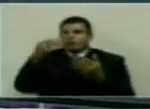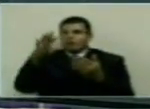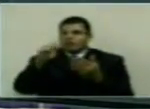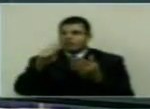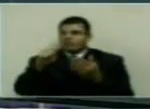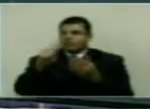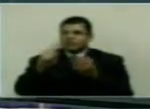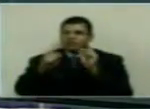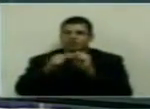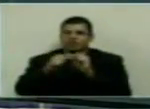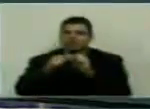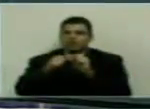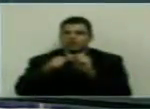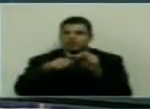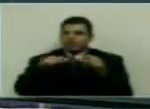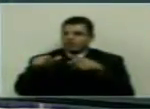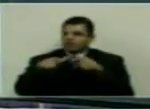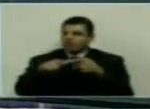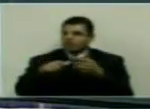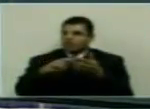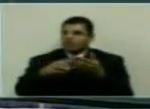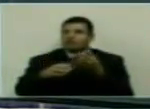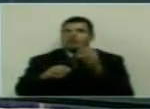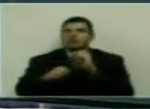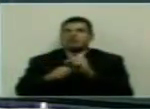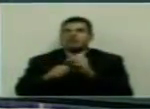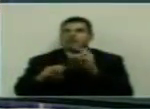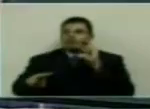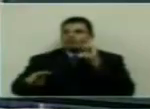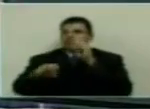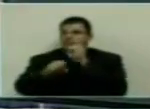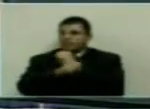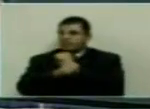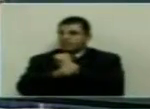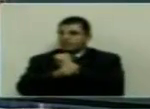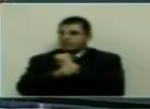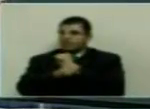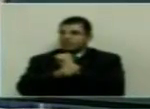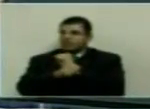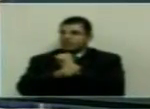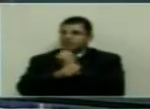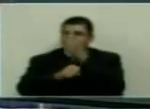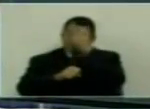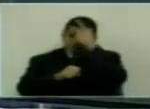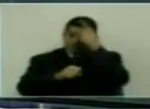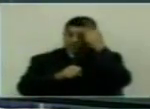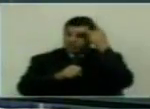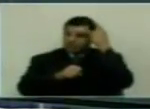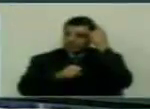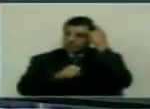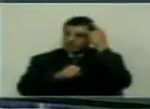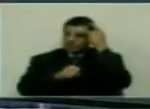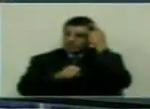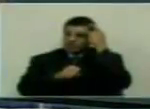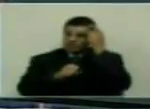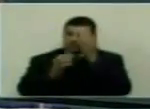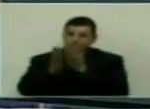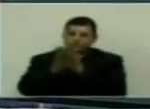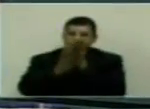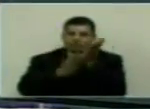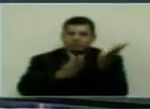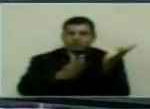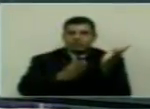Negro é uma operação para prender pessoas acusadas de desvio